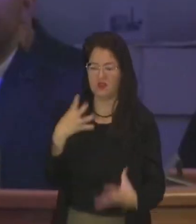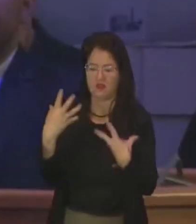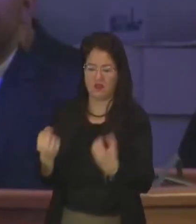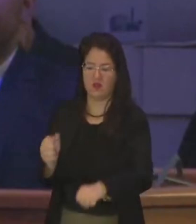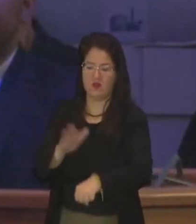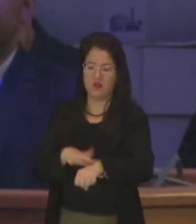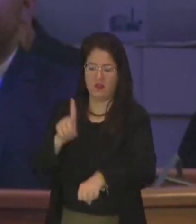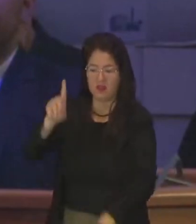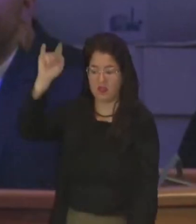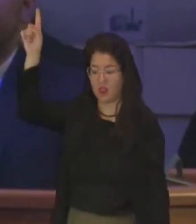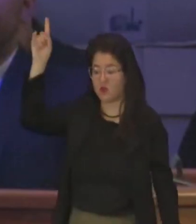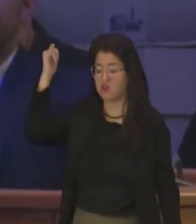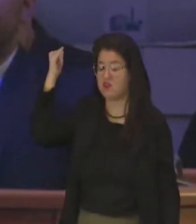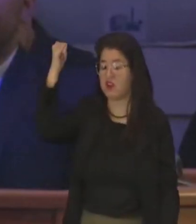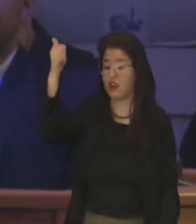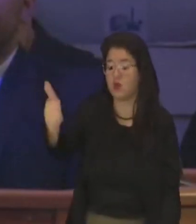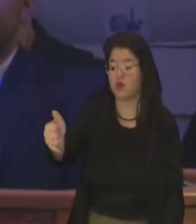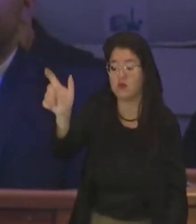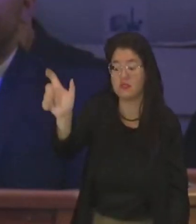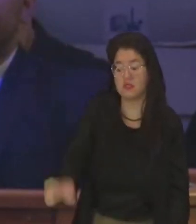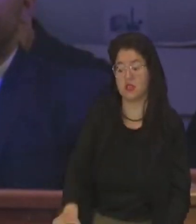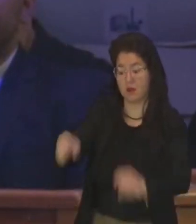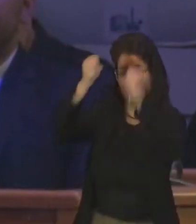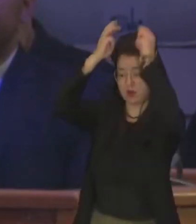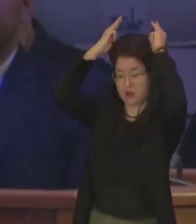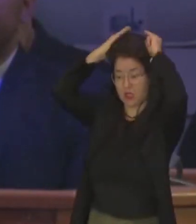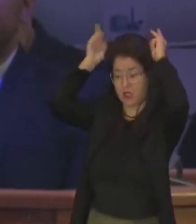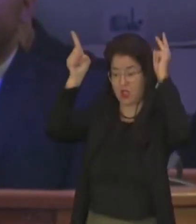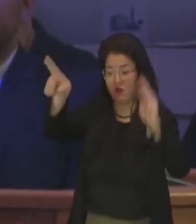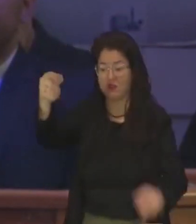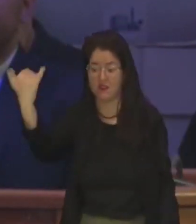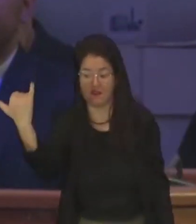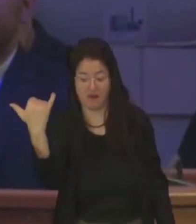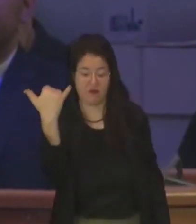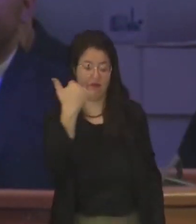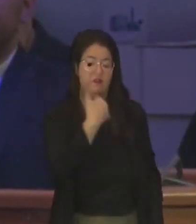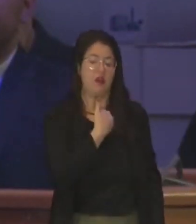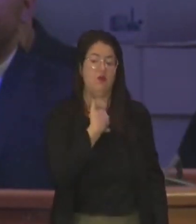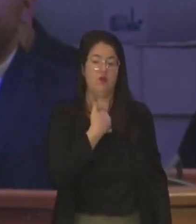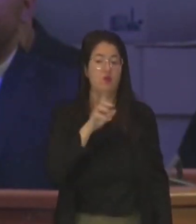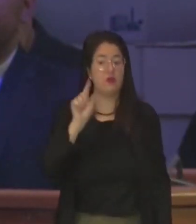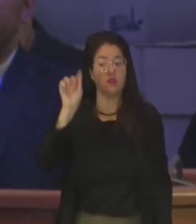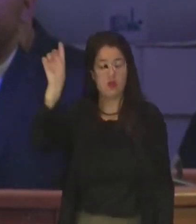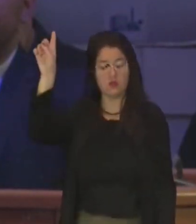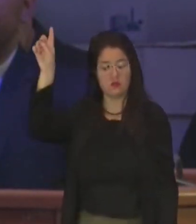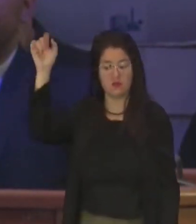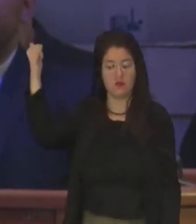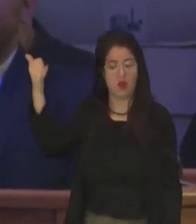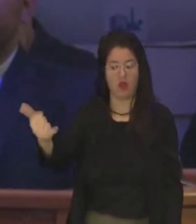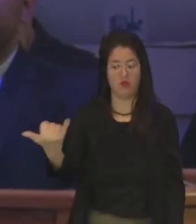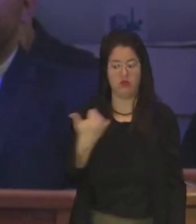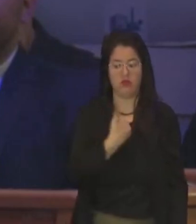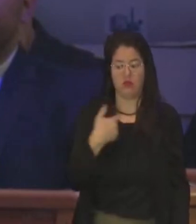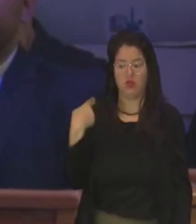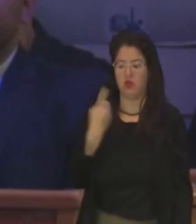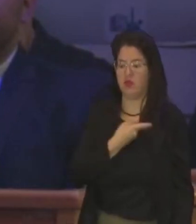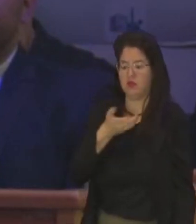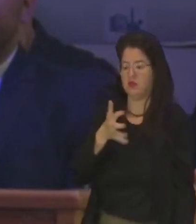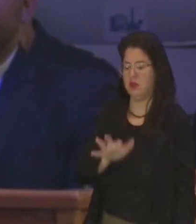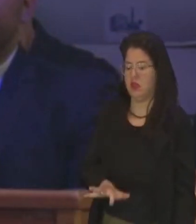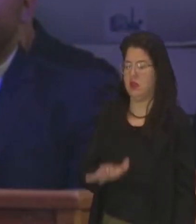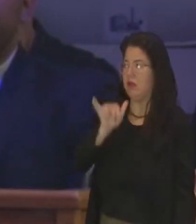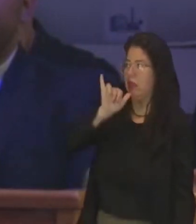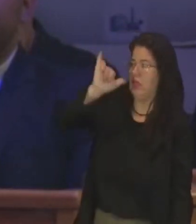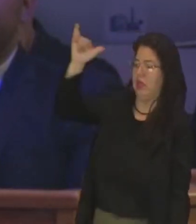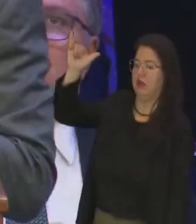seguinte, Deus fala contigo, e aí tu falas conosco o que Deus falou, mas nós não queremos mais